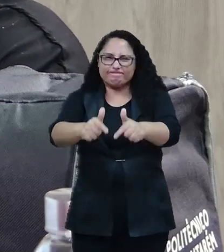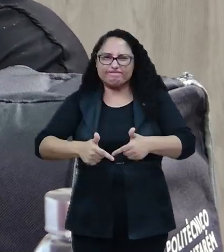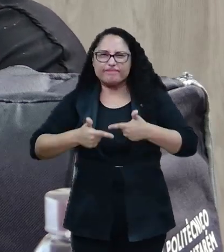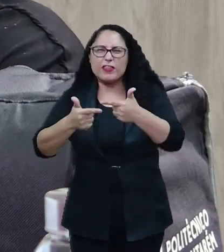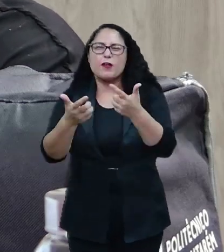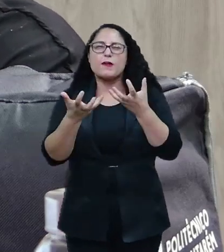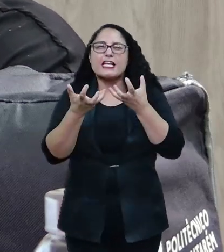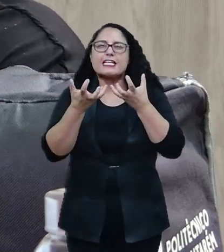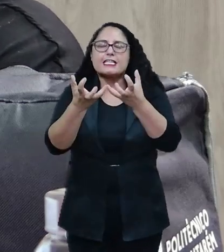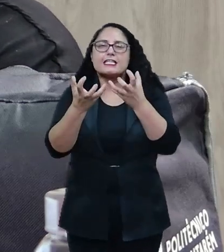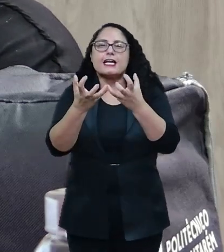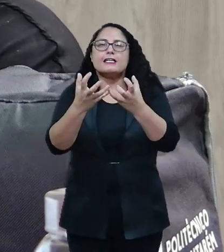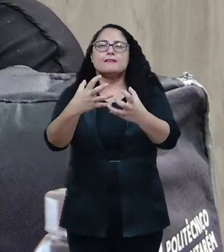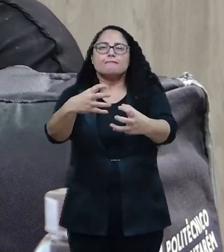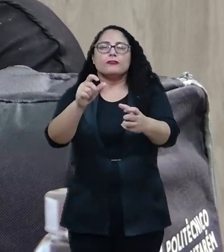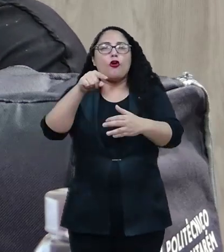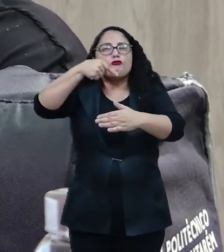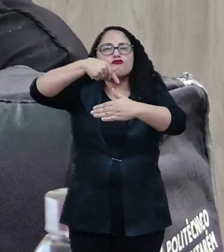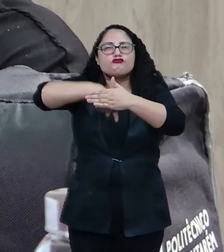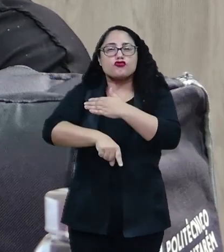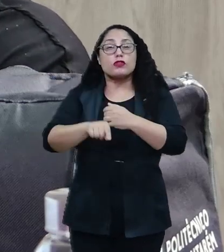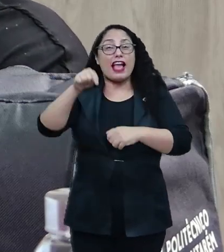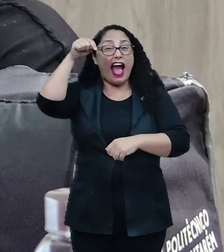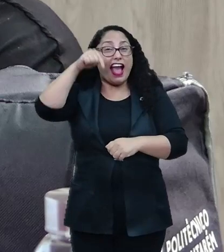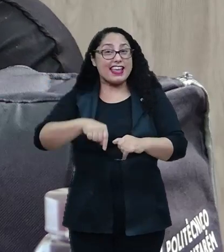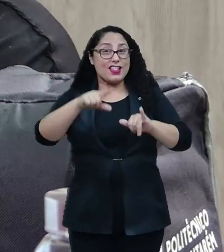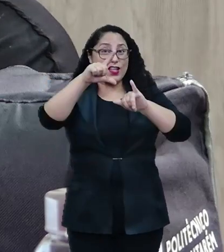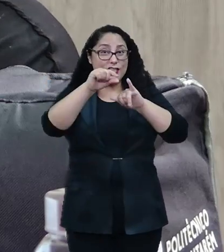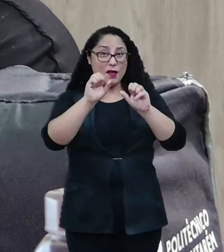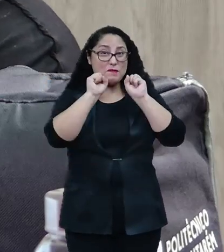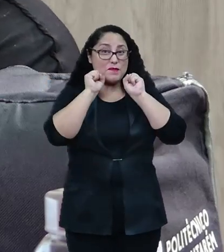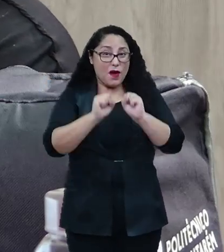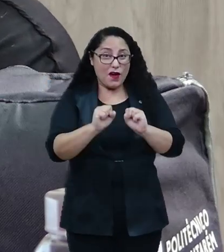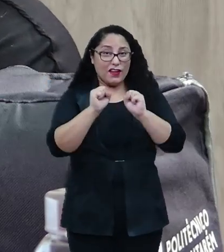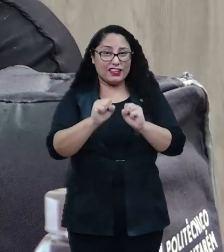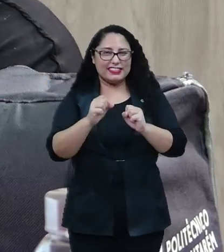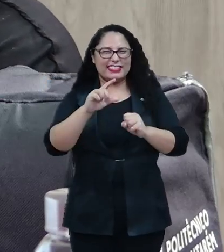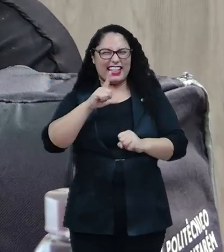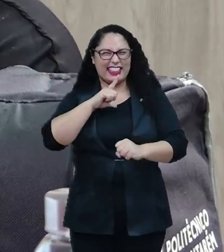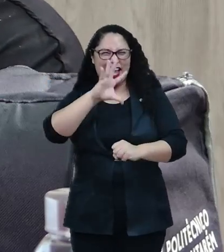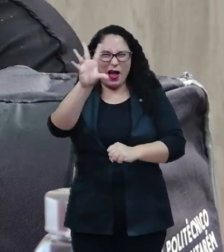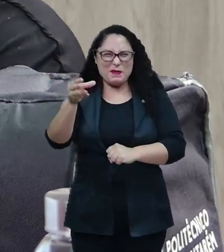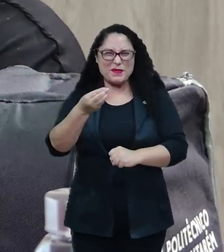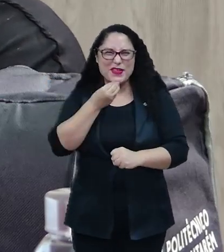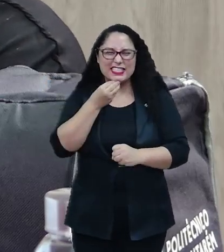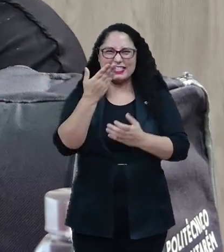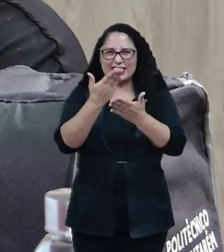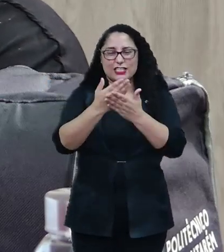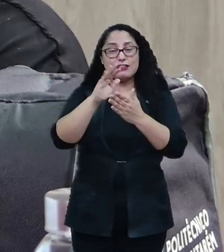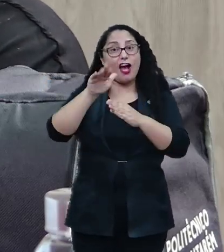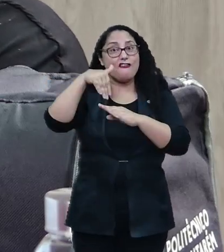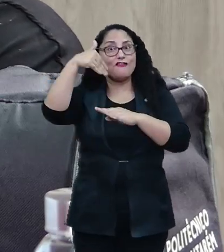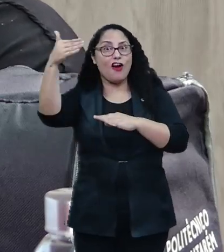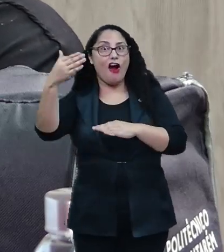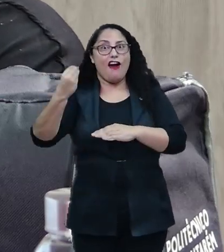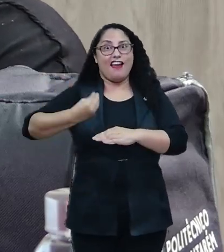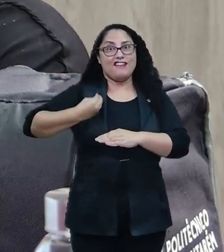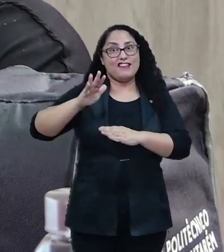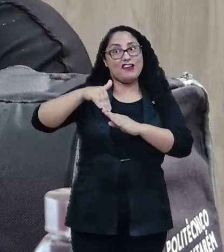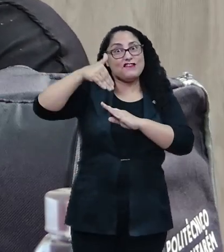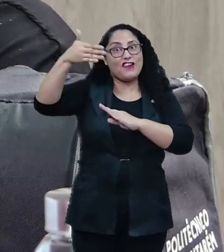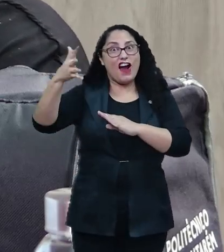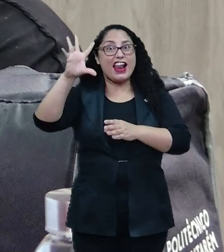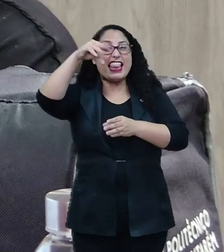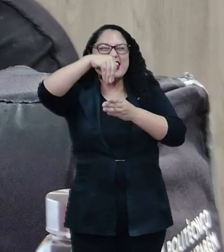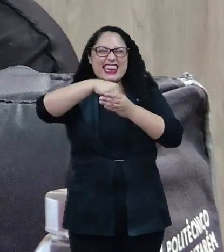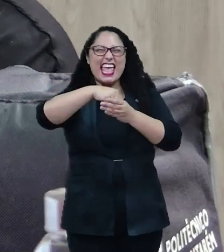que quer, com muito afinco, né? Porque aqui no IFB você tem essa oportunidade de estudar fora, de morar fora, dentro